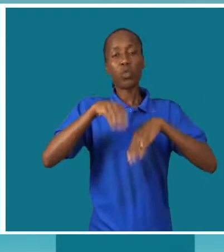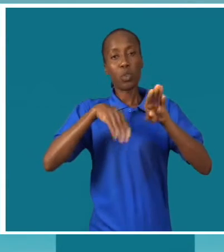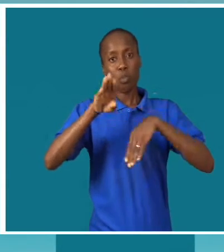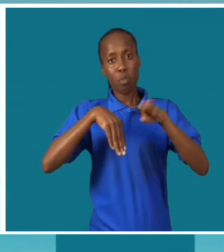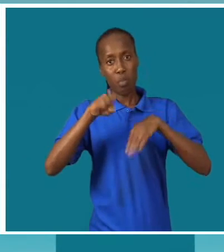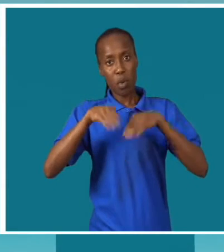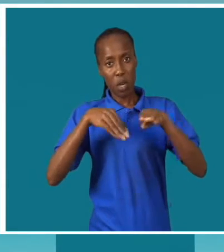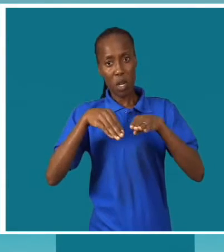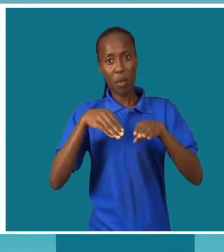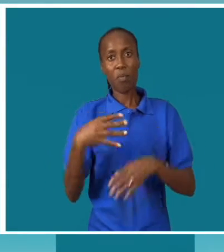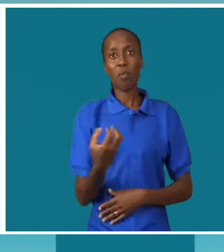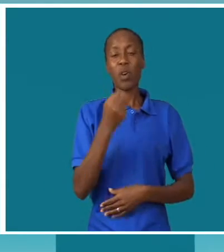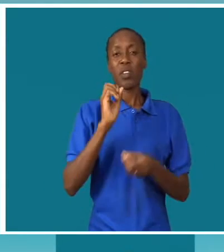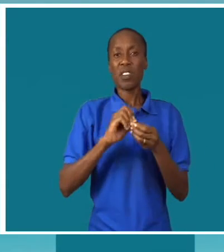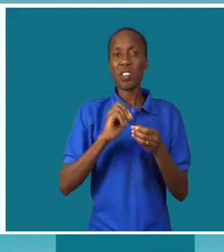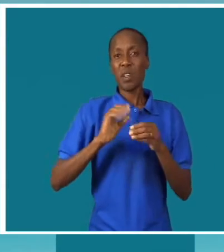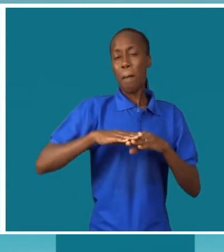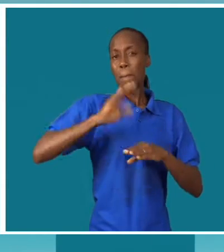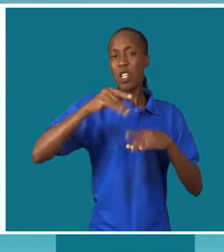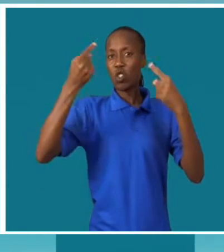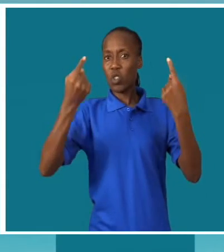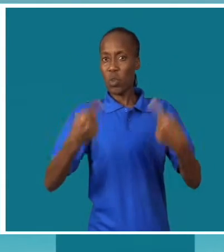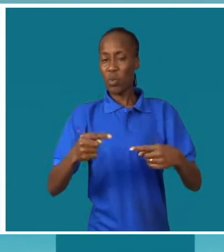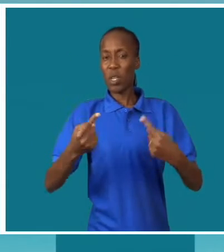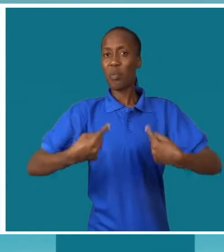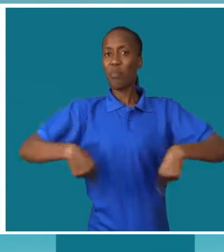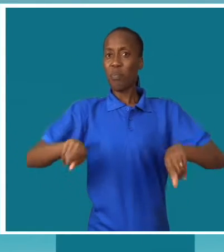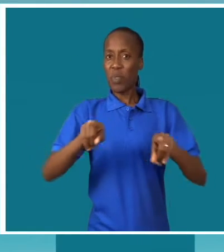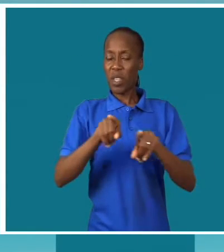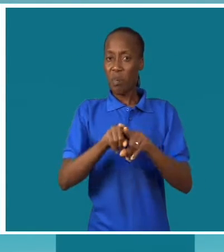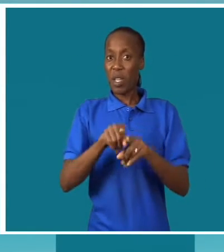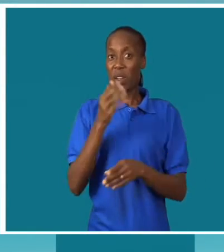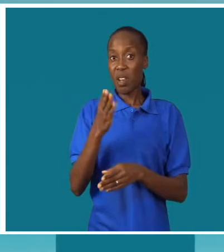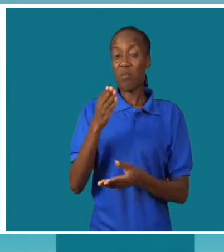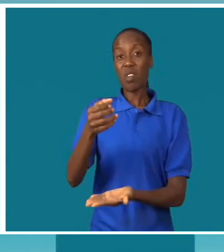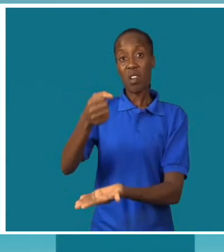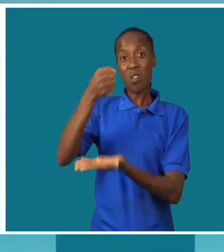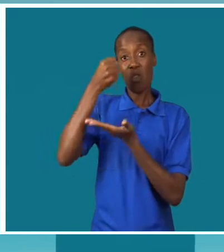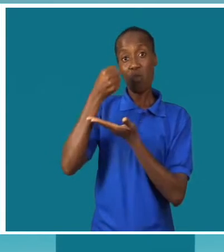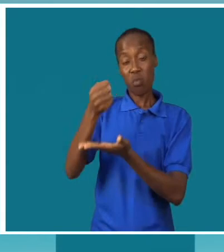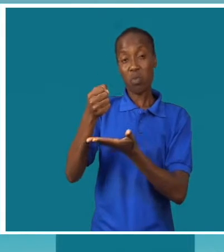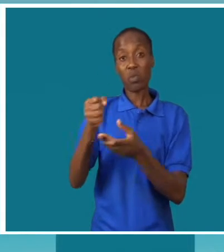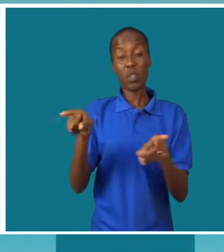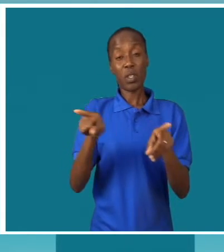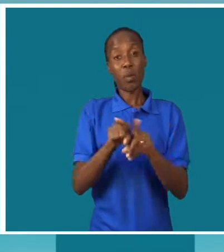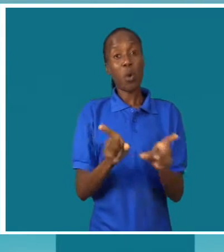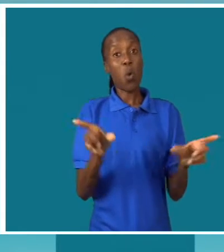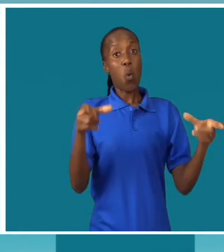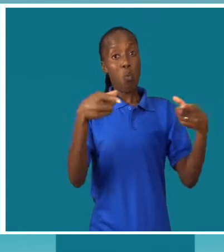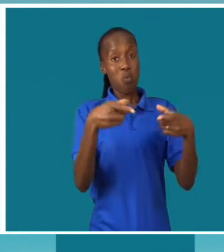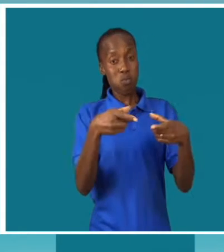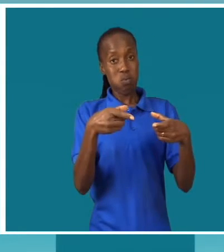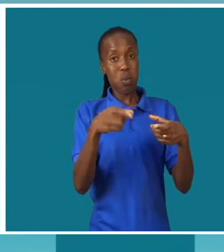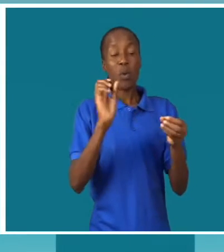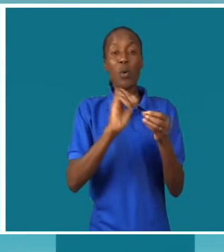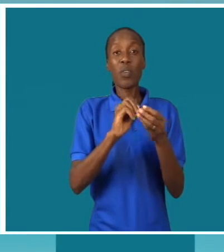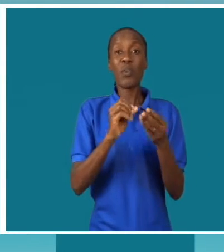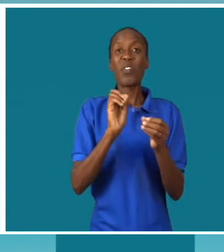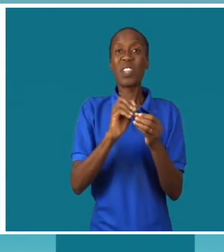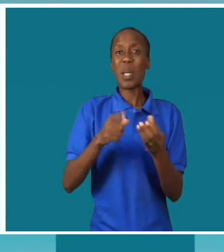muito maior competitividade. Também em termos financeiros para os clubes não vão ter que acertar muitos custos.